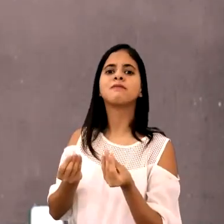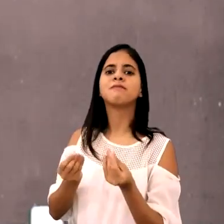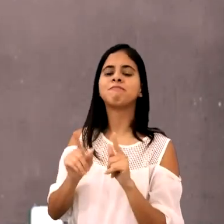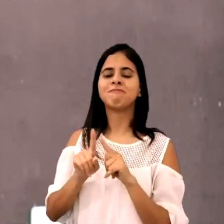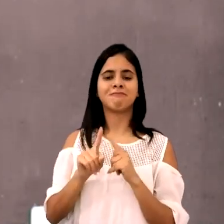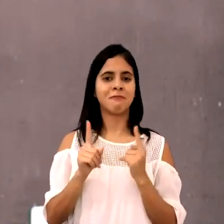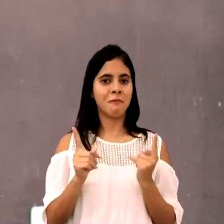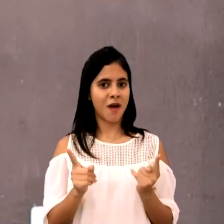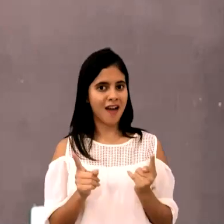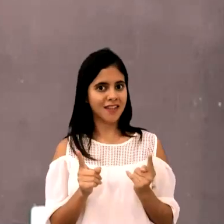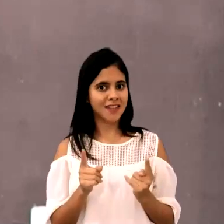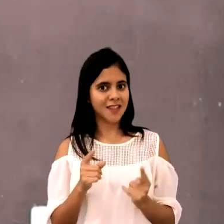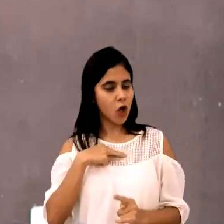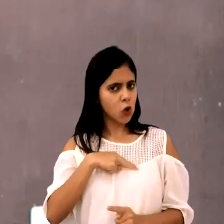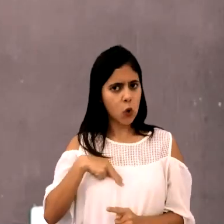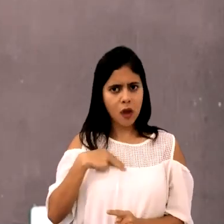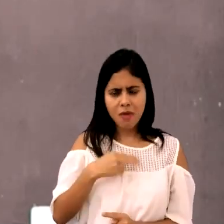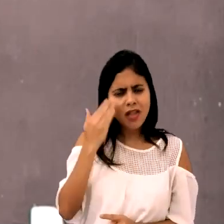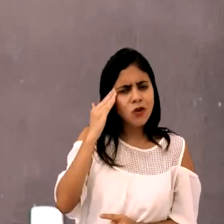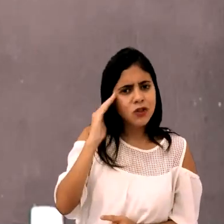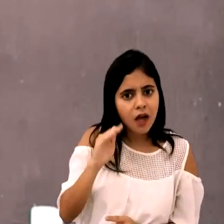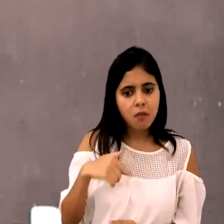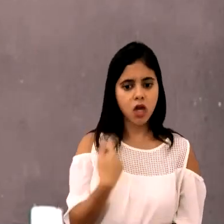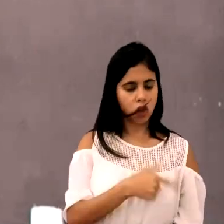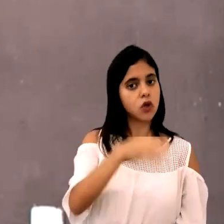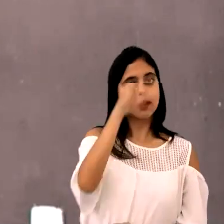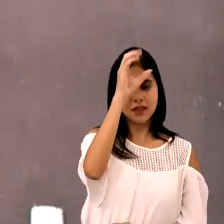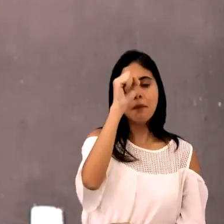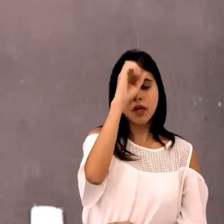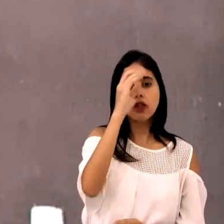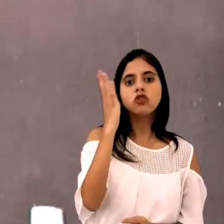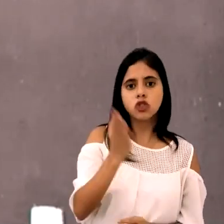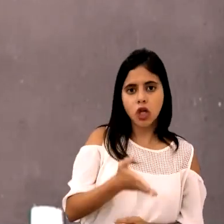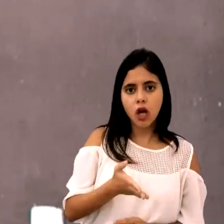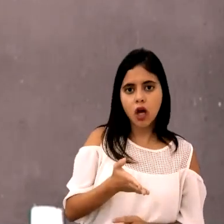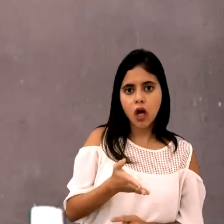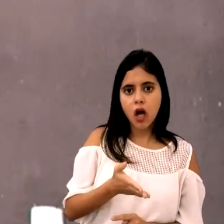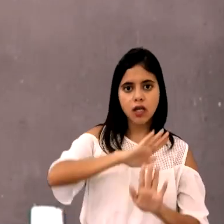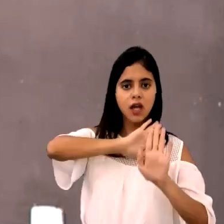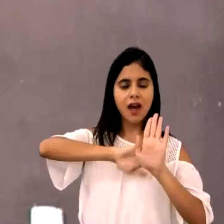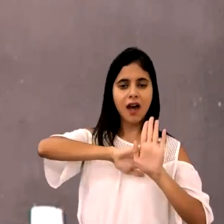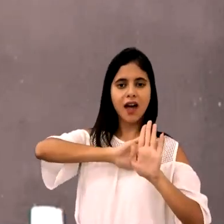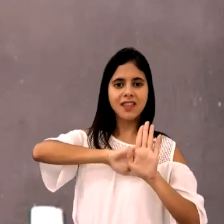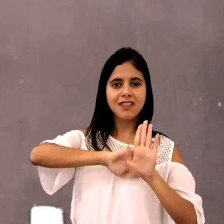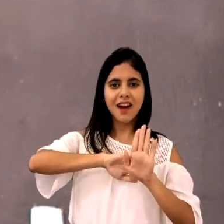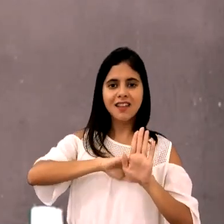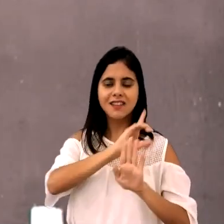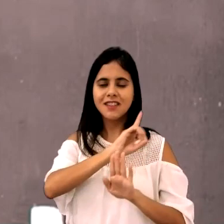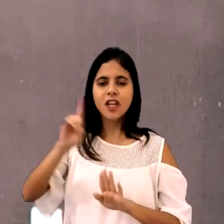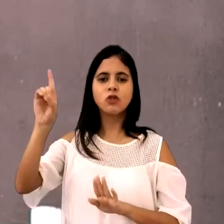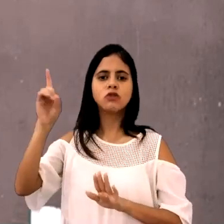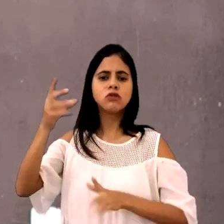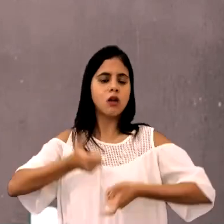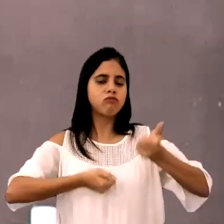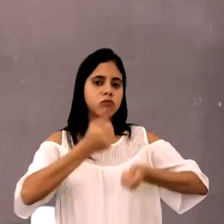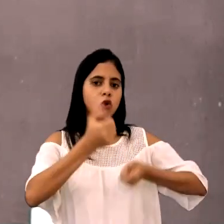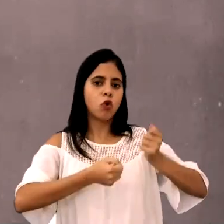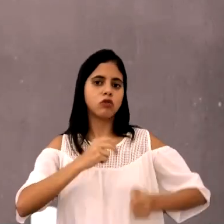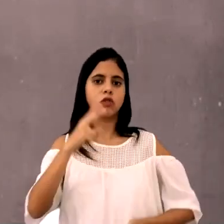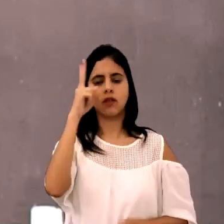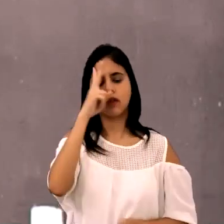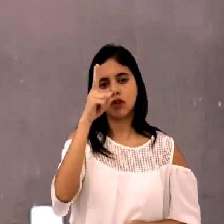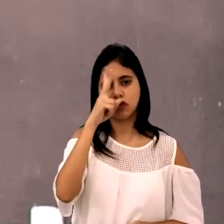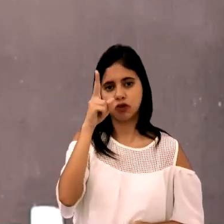não sabe, e a gente tem aprendido aqui, que nos bastidores dessa história, Deus está conduzindo